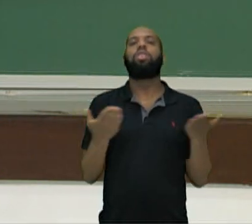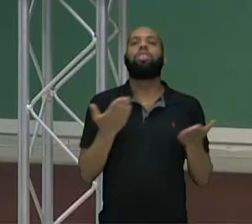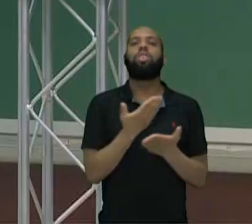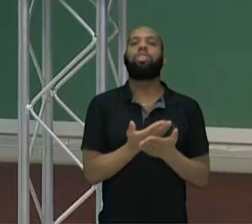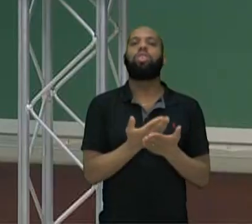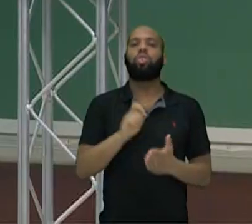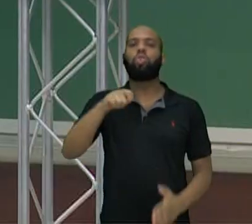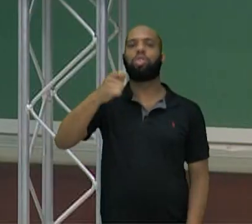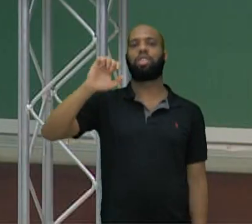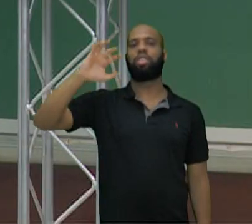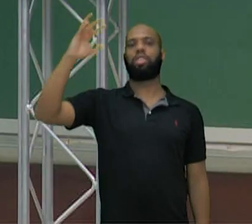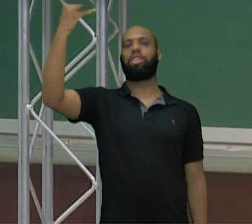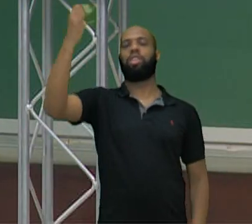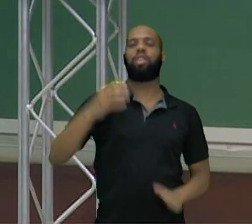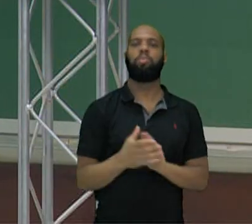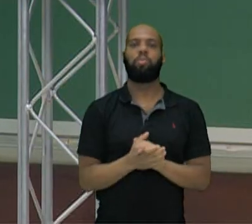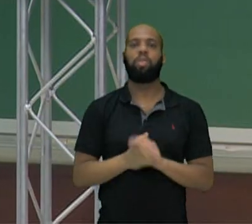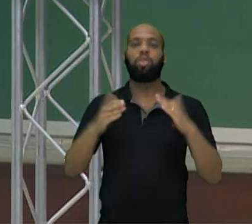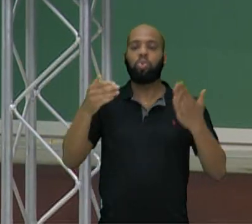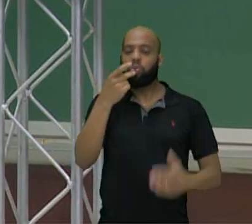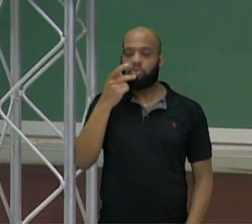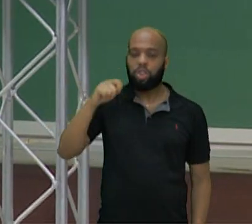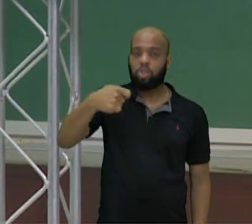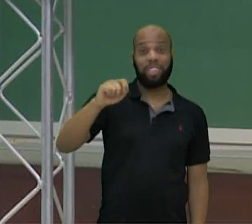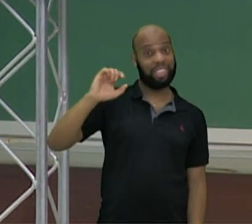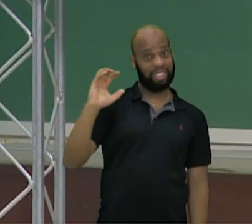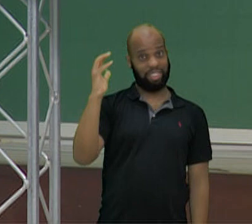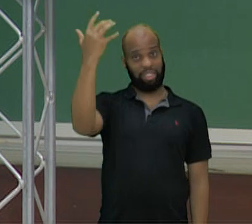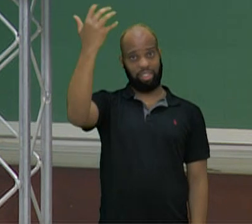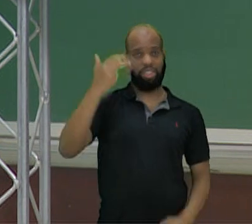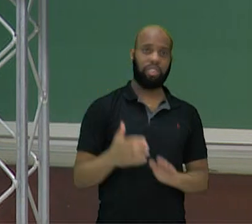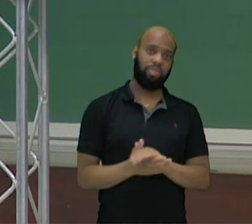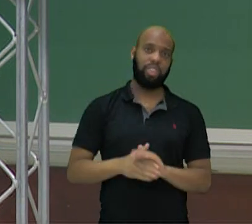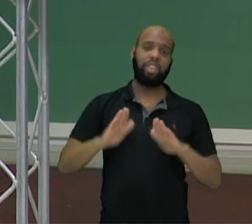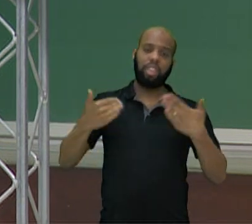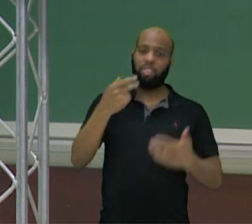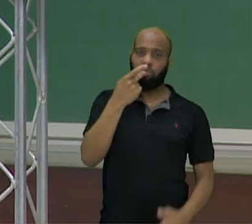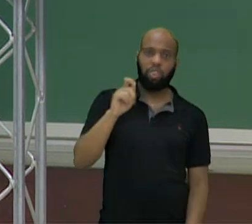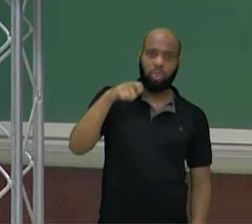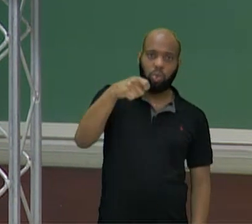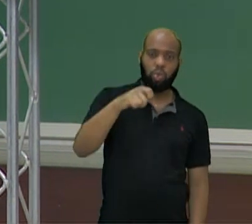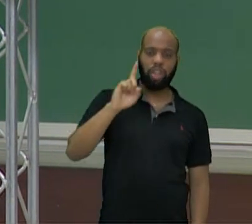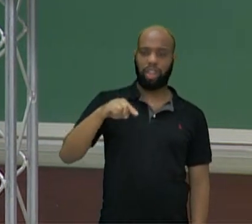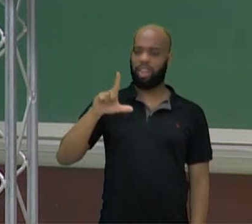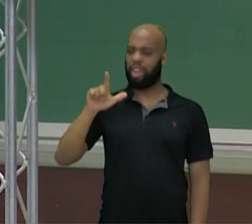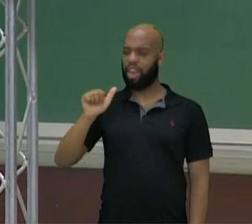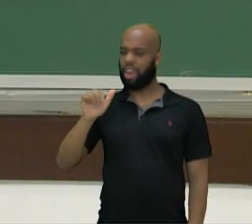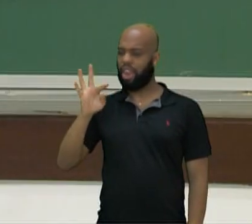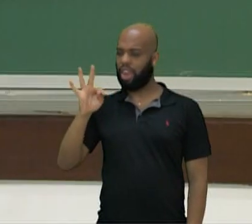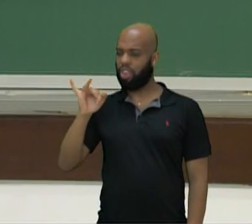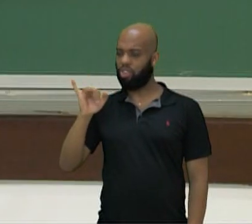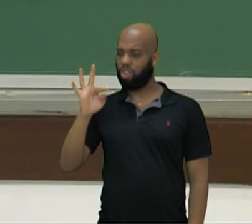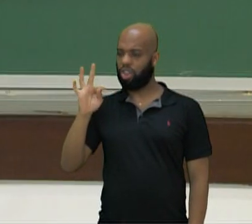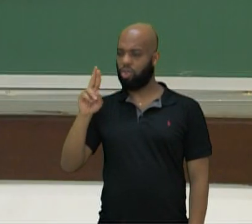de clima. E quando a gente fala de clima, estou me referindo a latitude ou longitude?